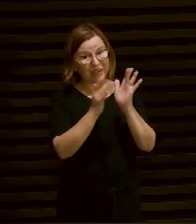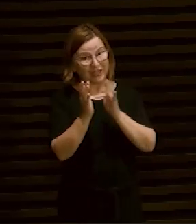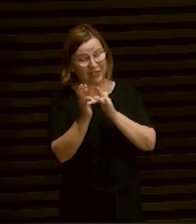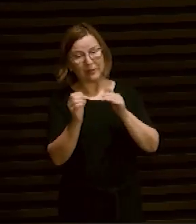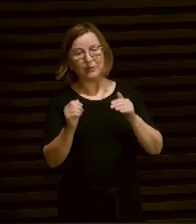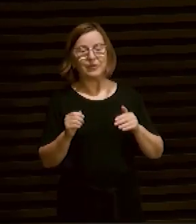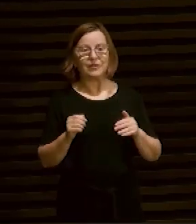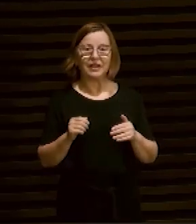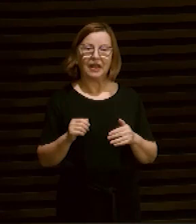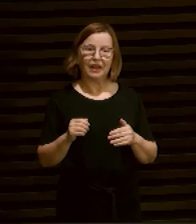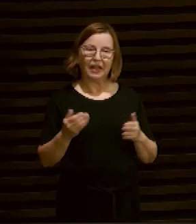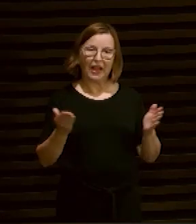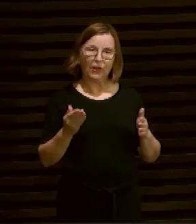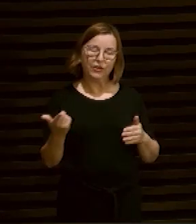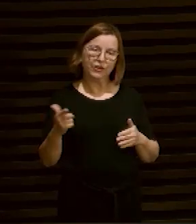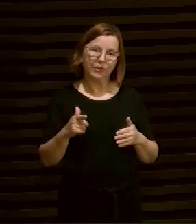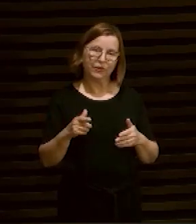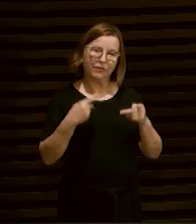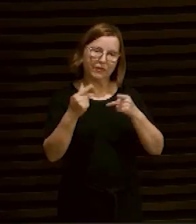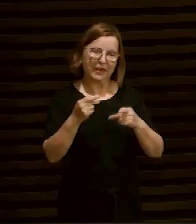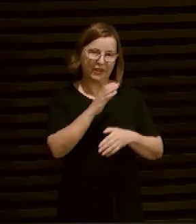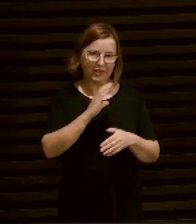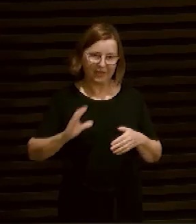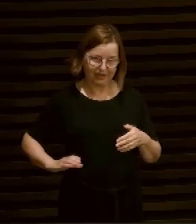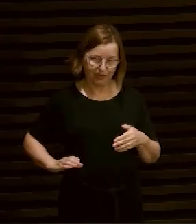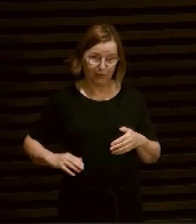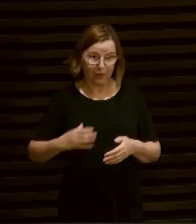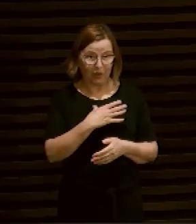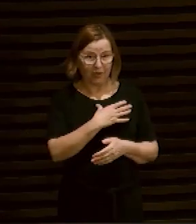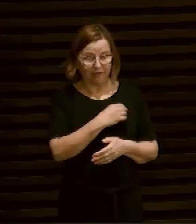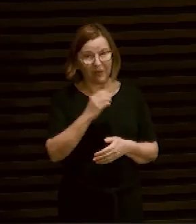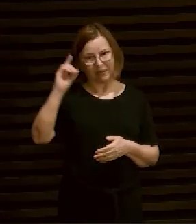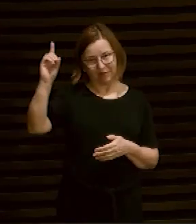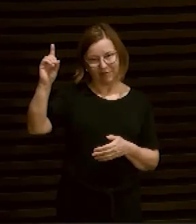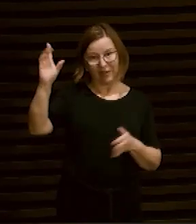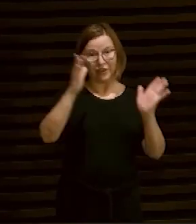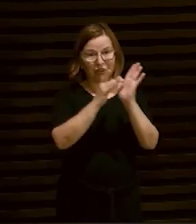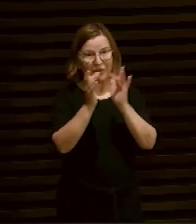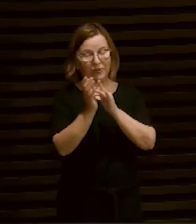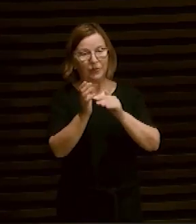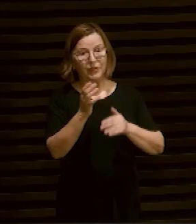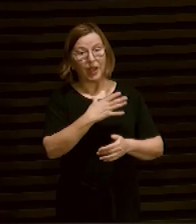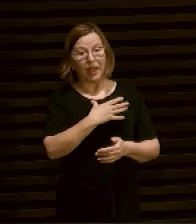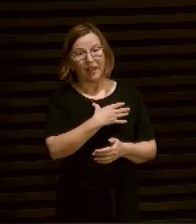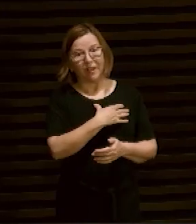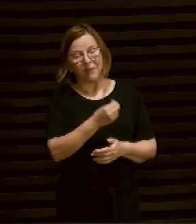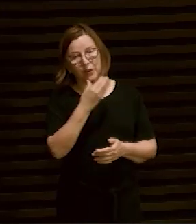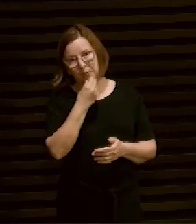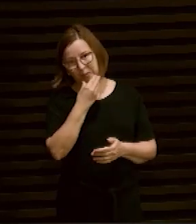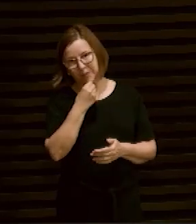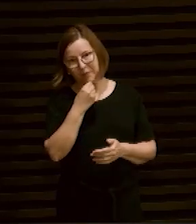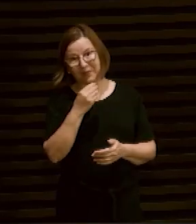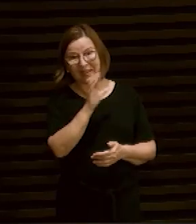Cristo. Porque há uma relação. Cristo é o Filho de Deus. Jesus é o Filho do homem. Cristo